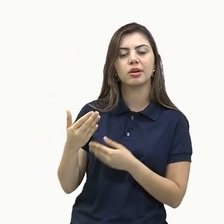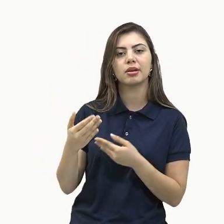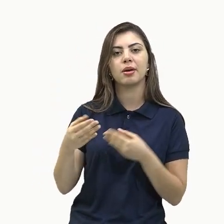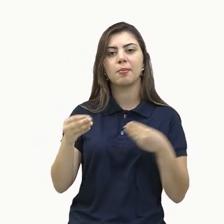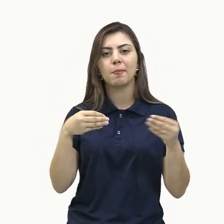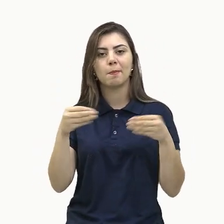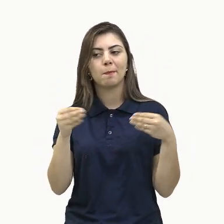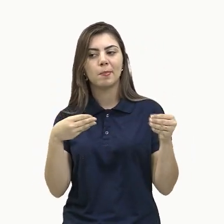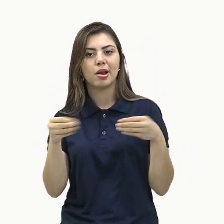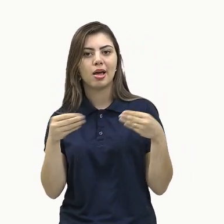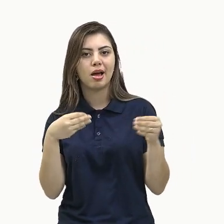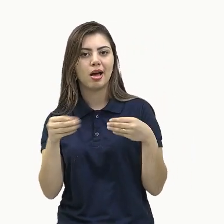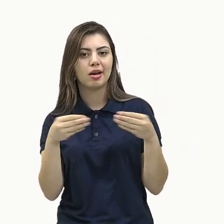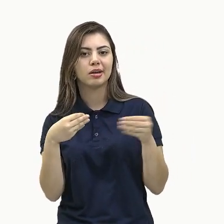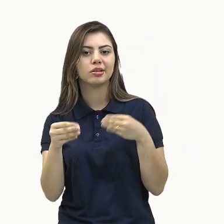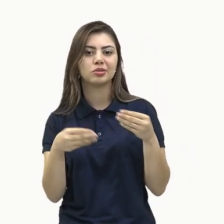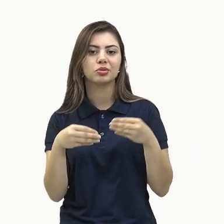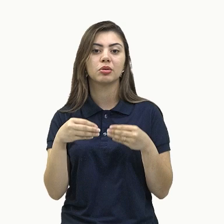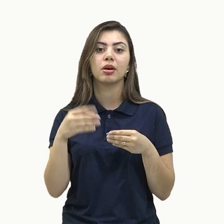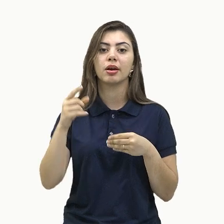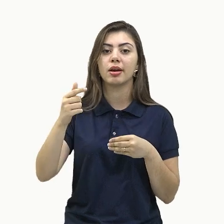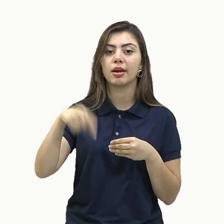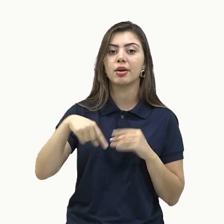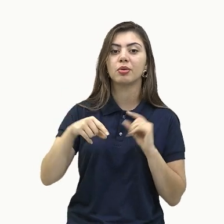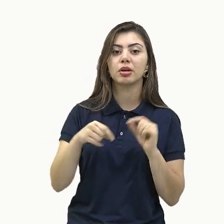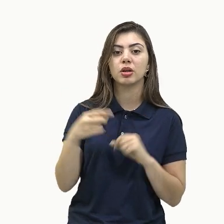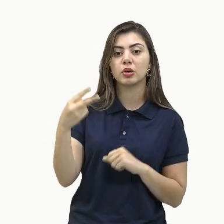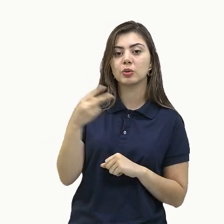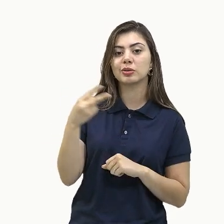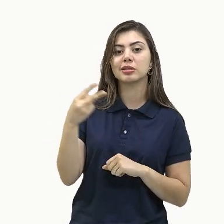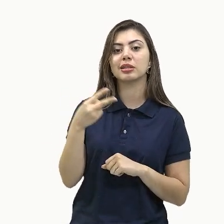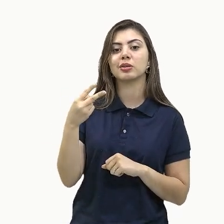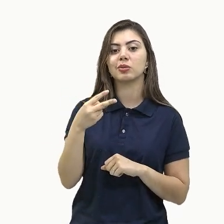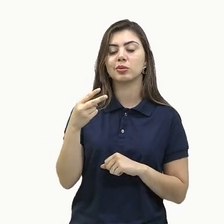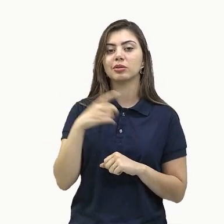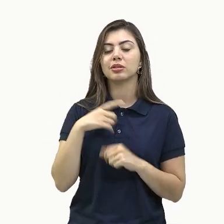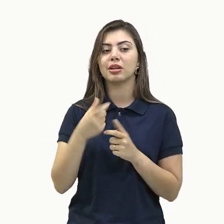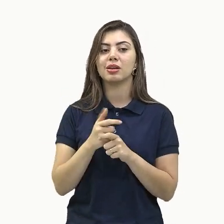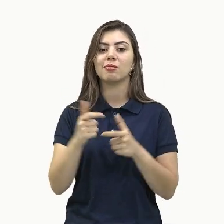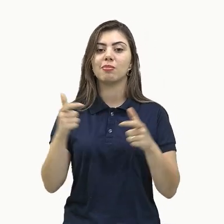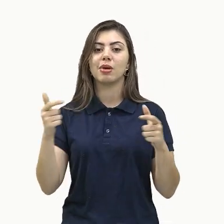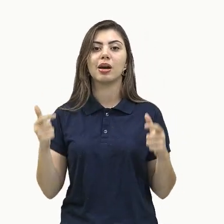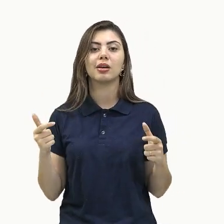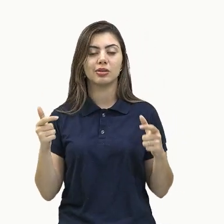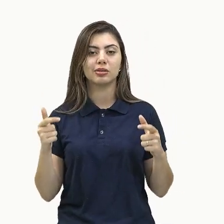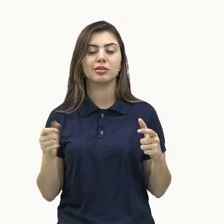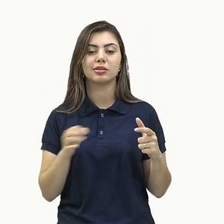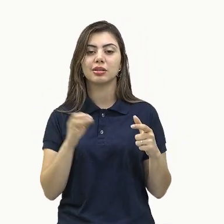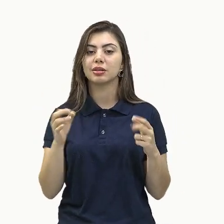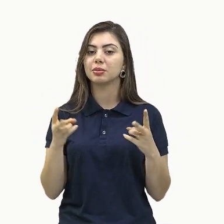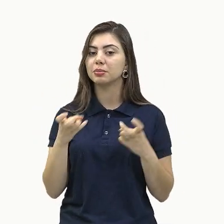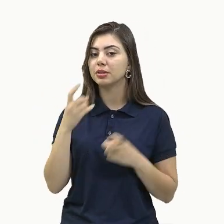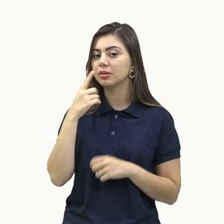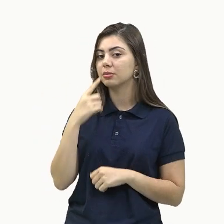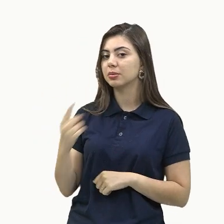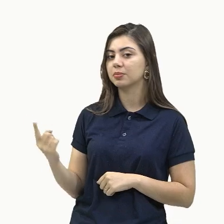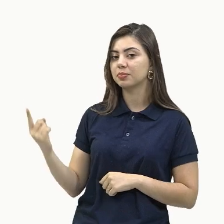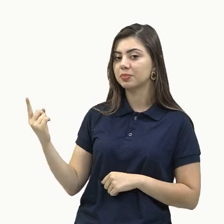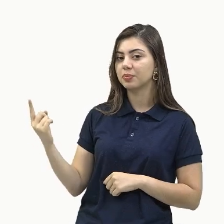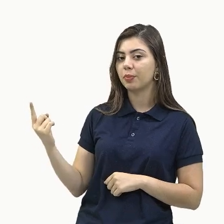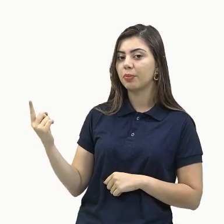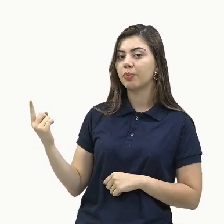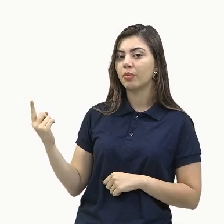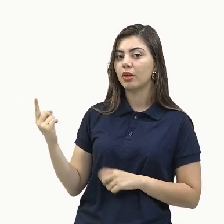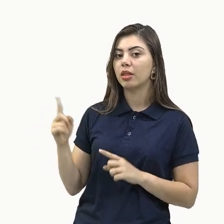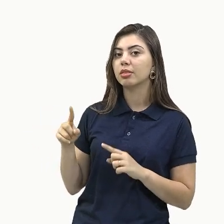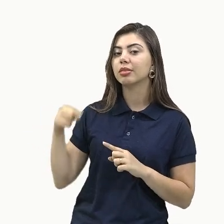está representando como segundo item, com uma maior quantidade nesse descarte aí, vejam vocês, seguido